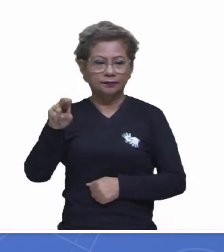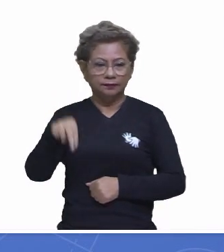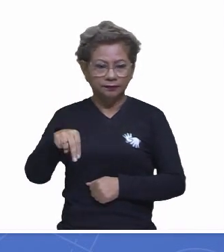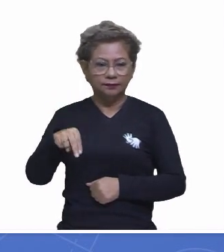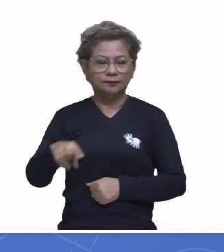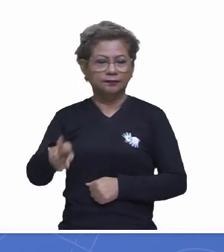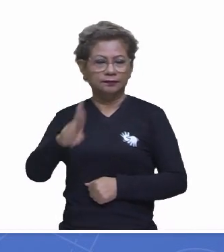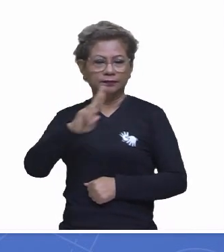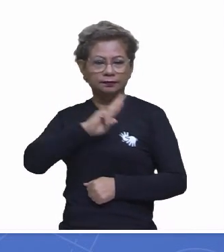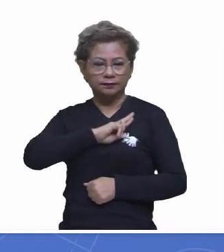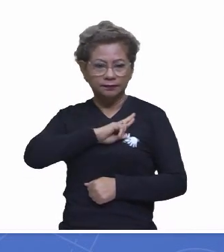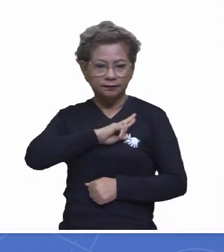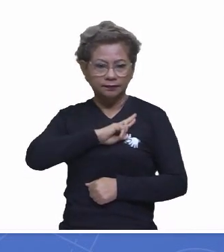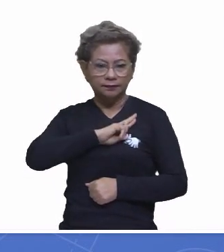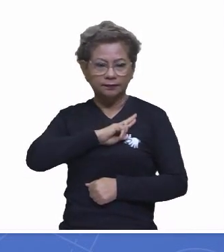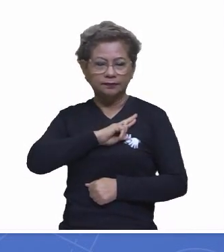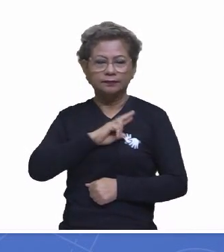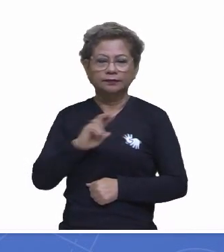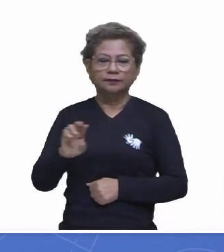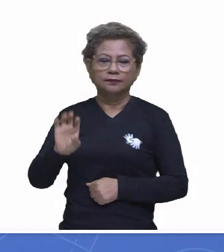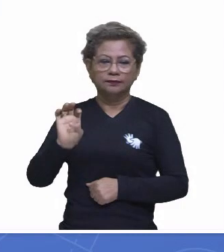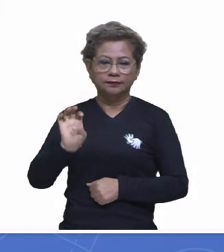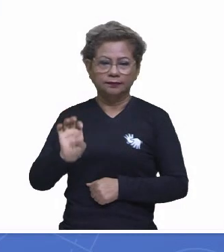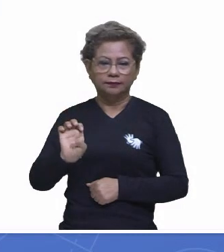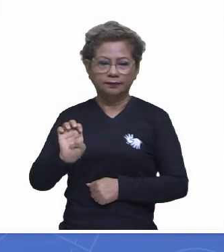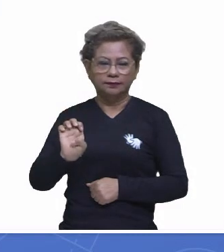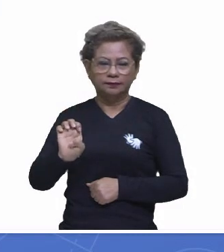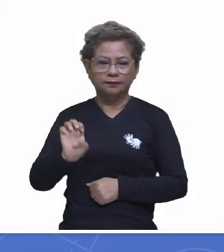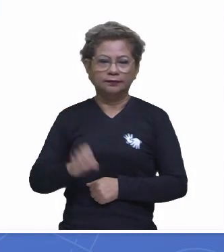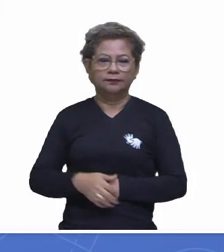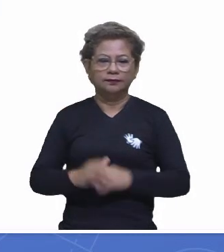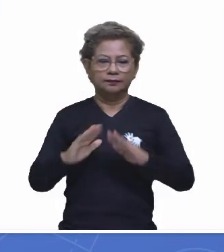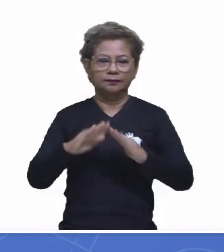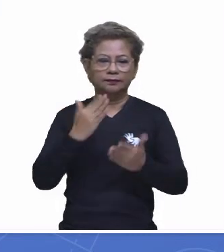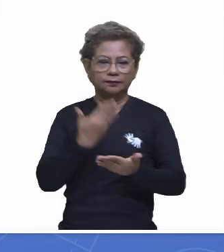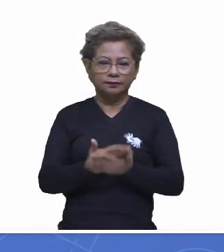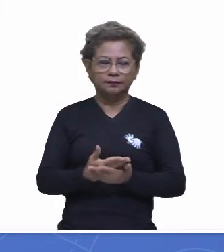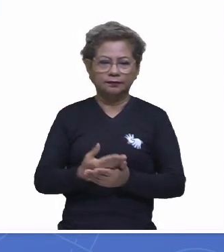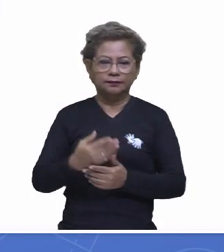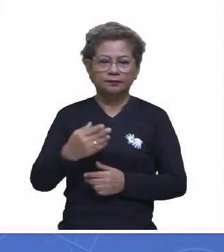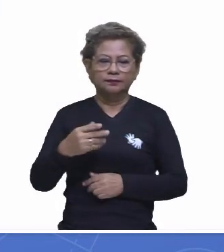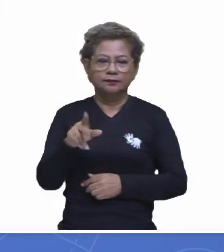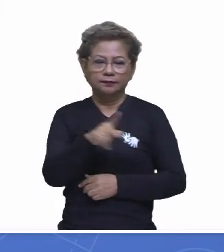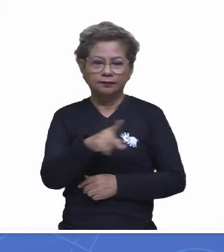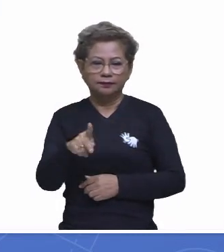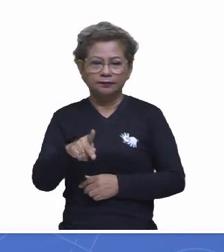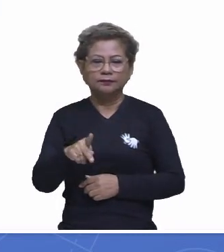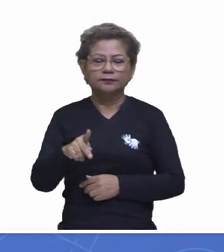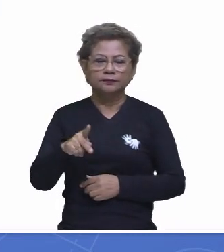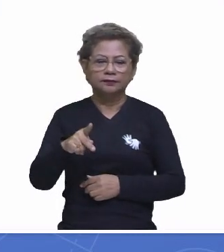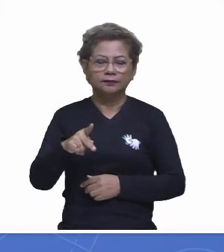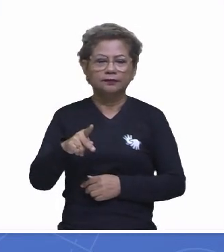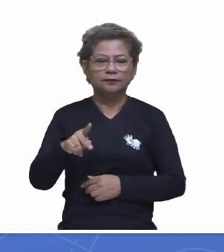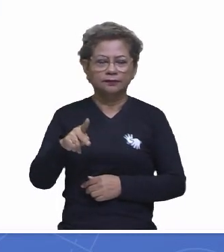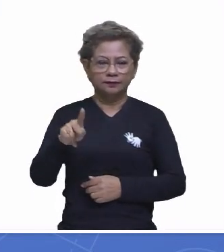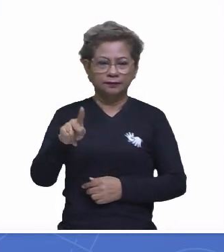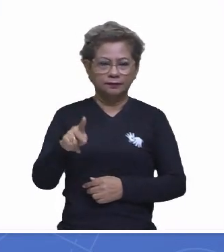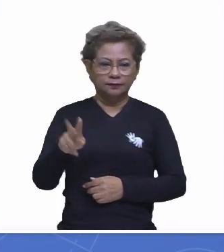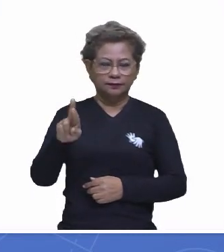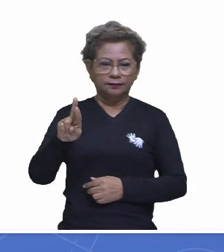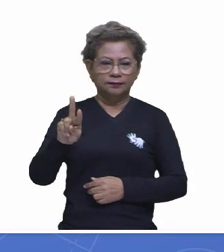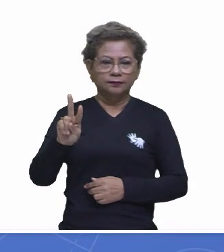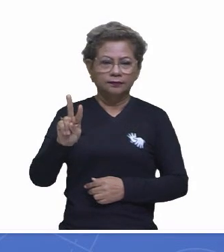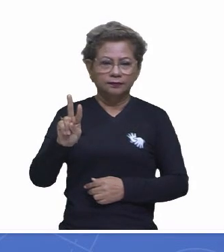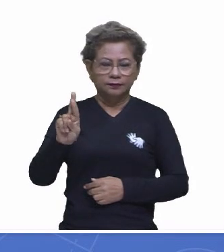Brandson, afirma que a alternativa correta é a letra E, da Escola Estadual Professora Ruth Prestes, certo?